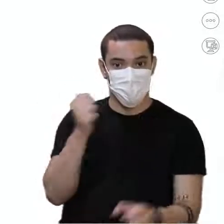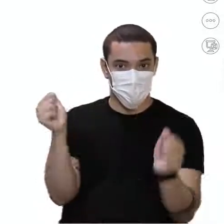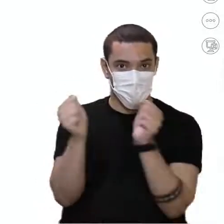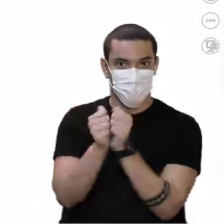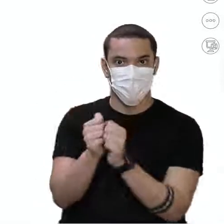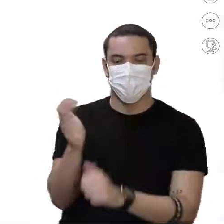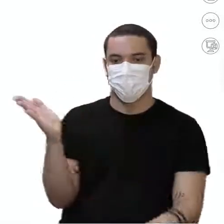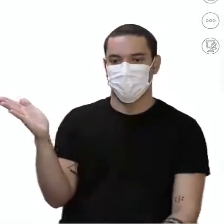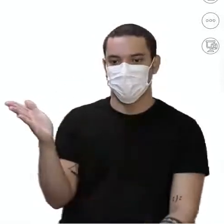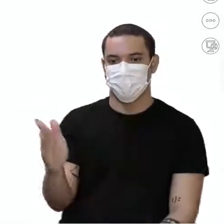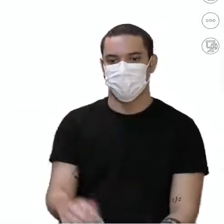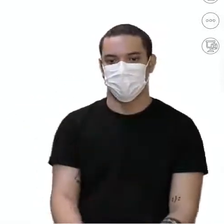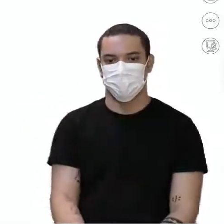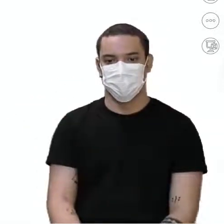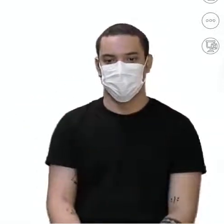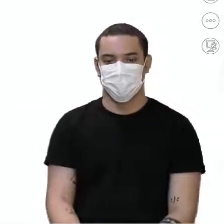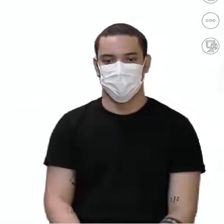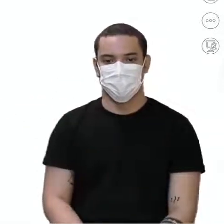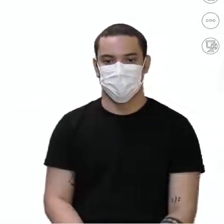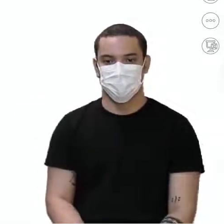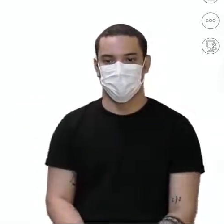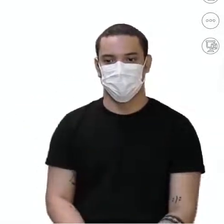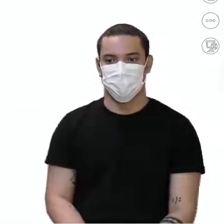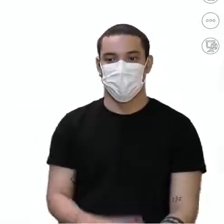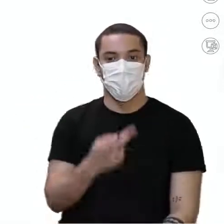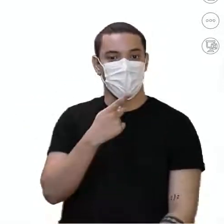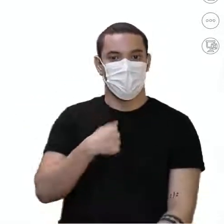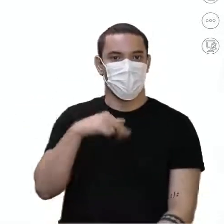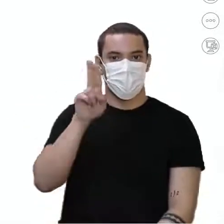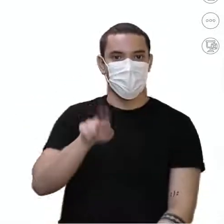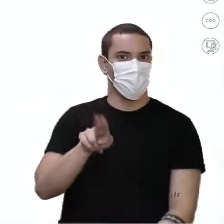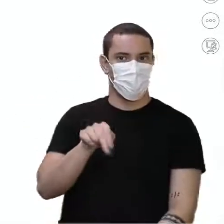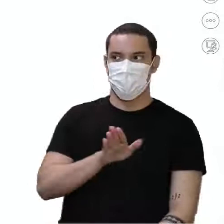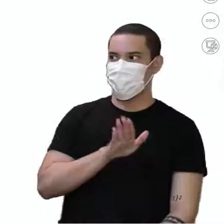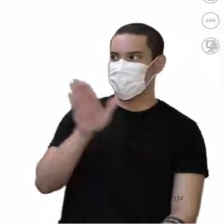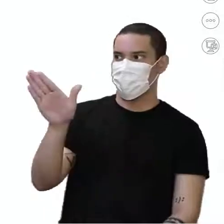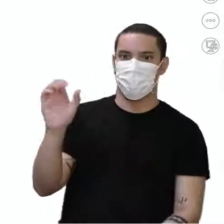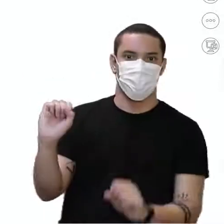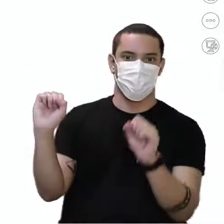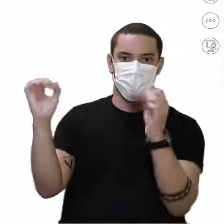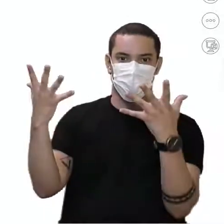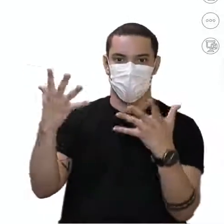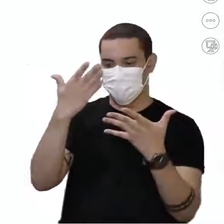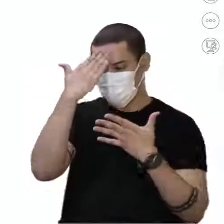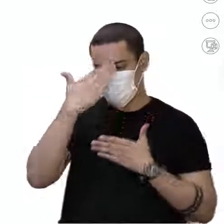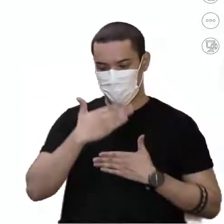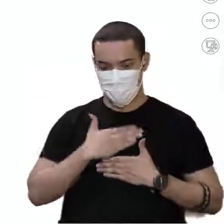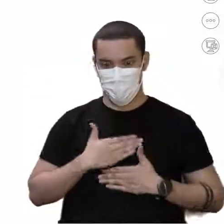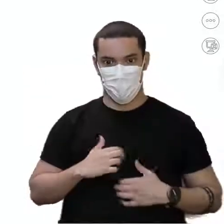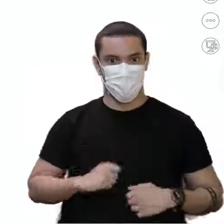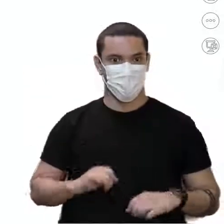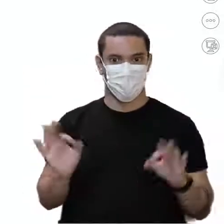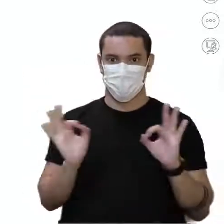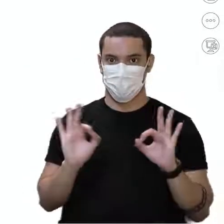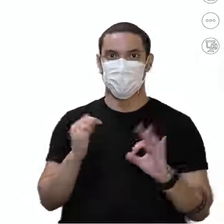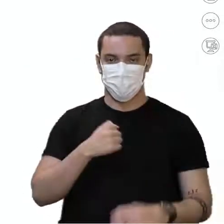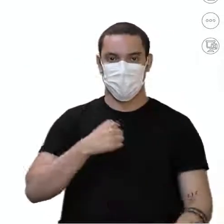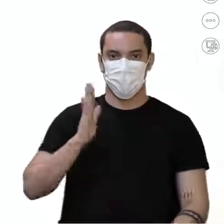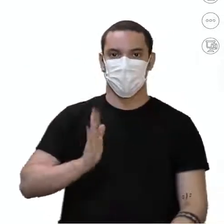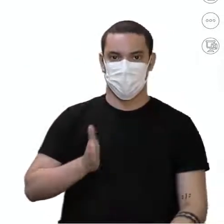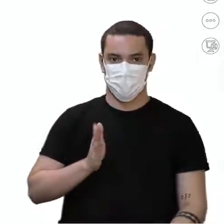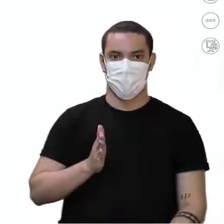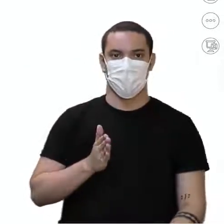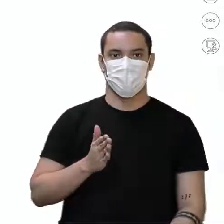a custom party. Ou seja, eu nunca estive numa festa fantasia. I have. Eu já. I have